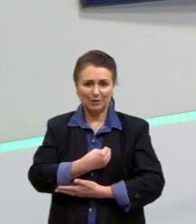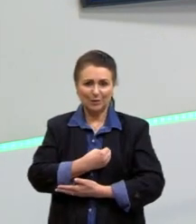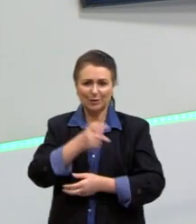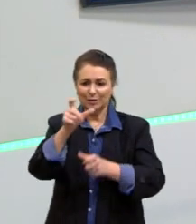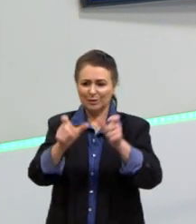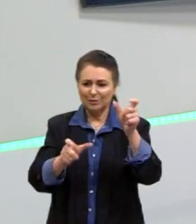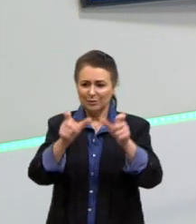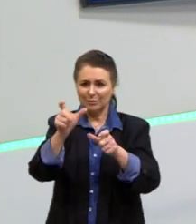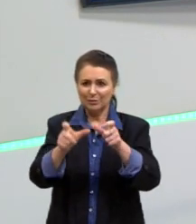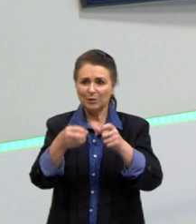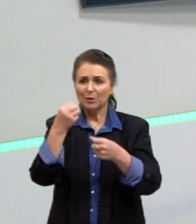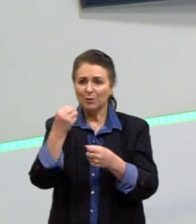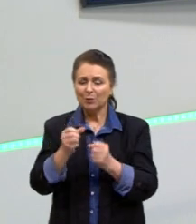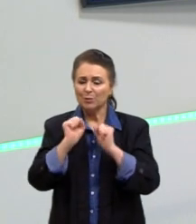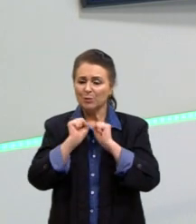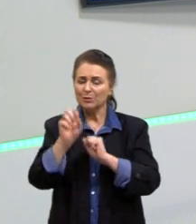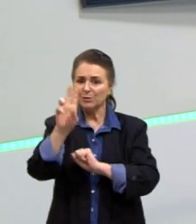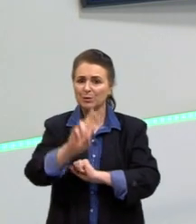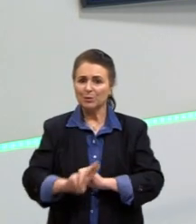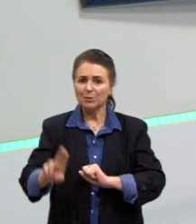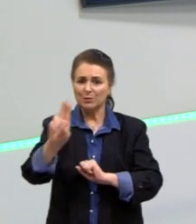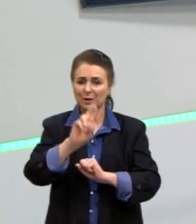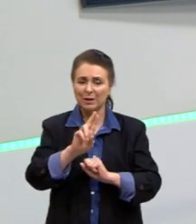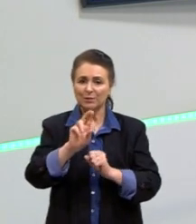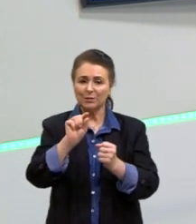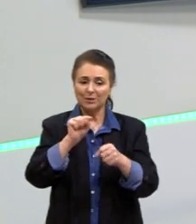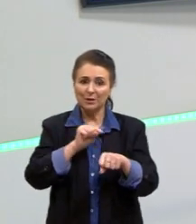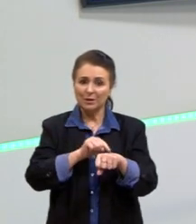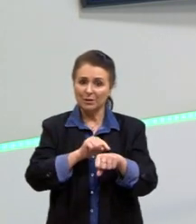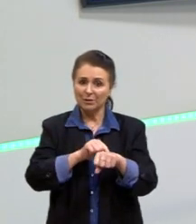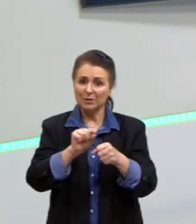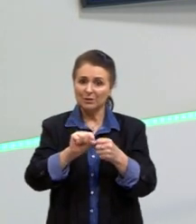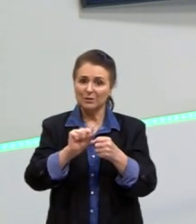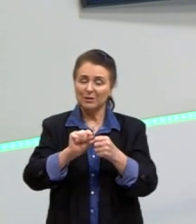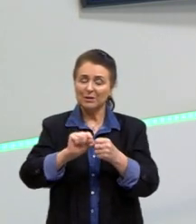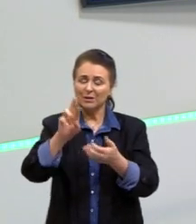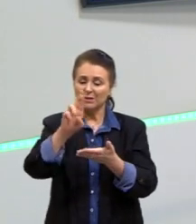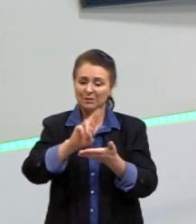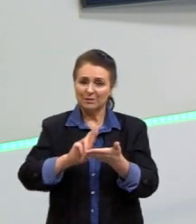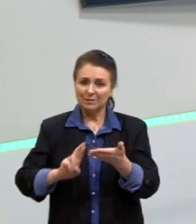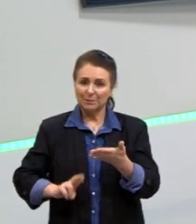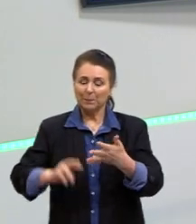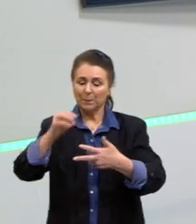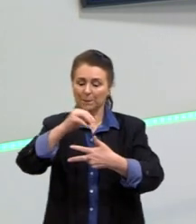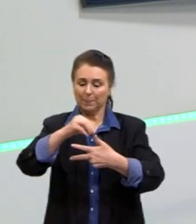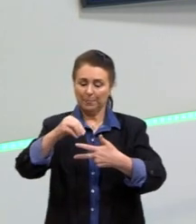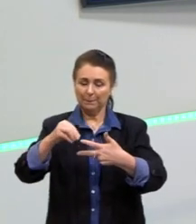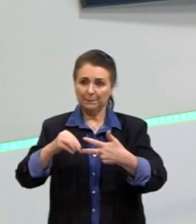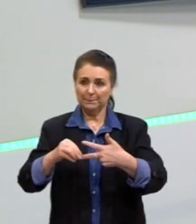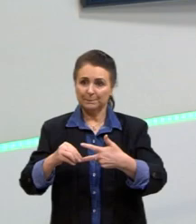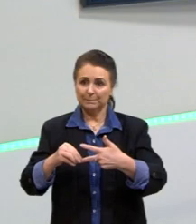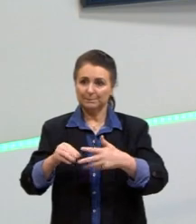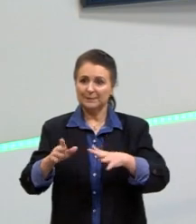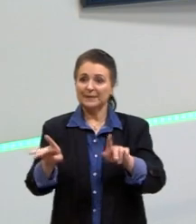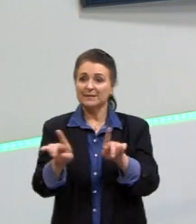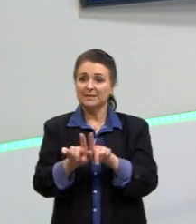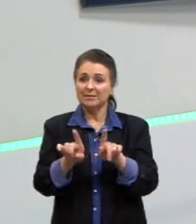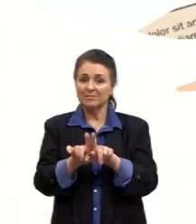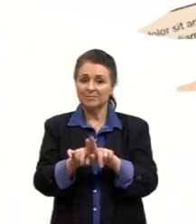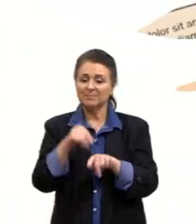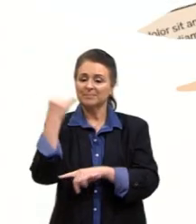ser usadas como repertório para a produção de redação do Enem. E também